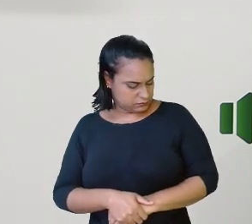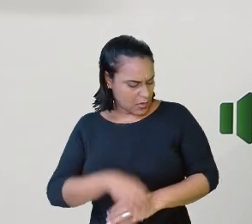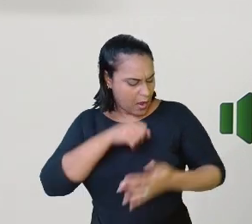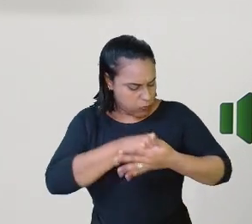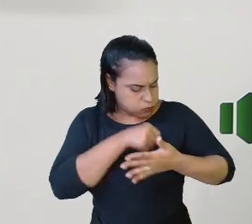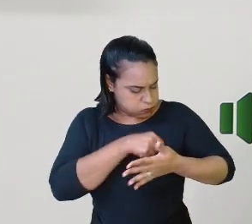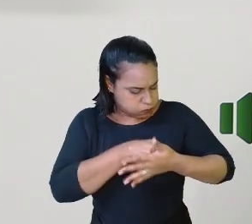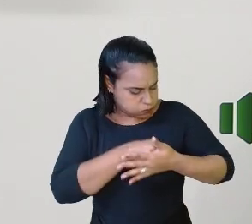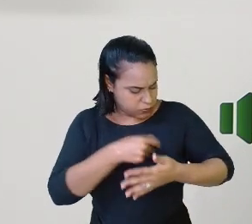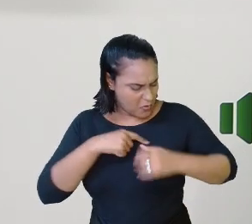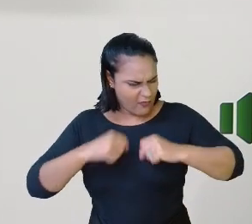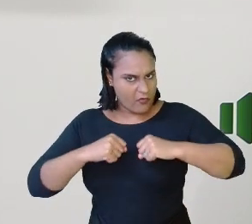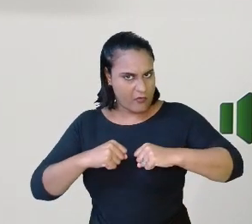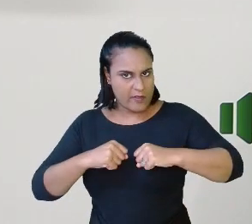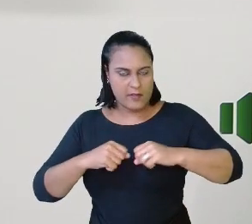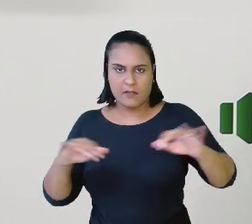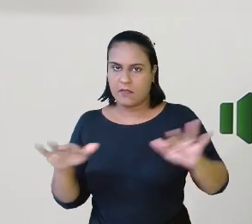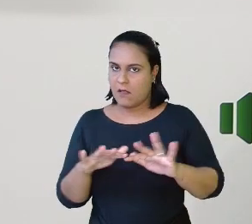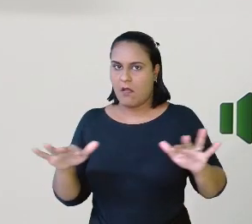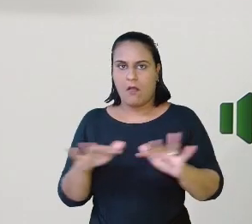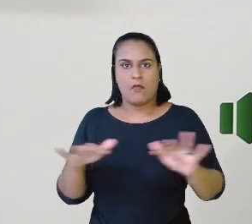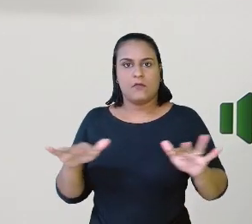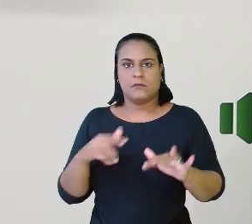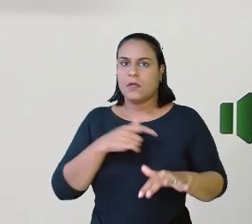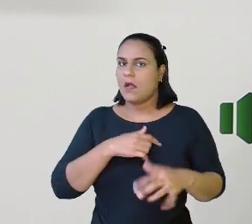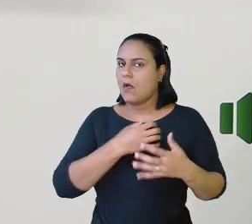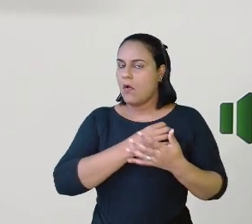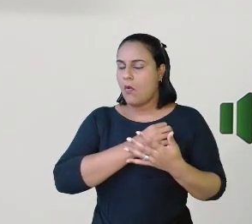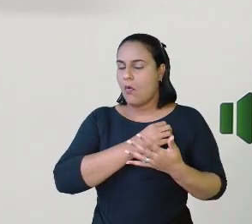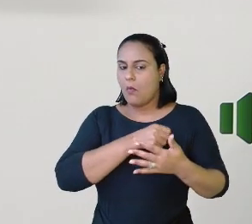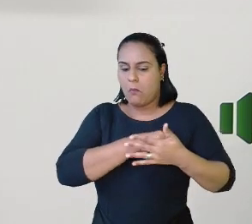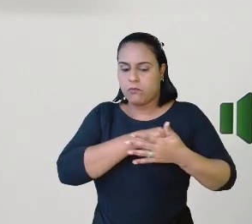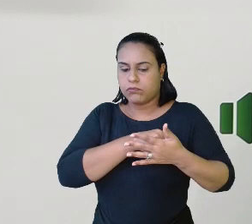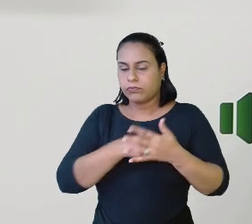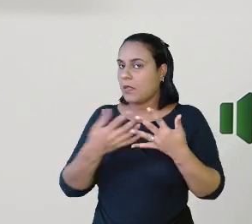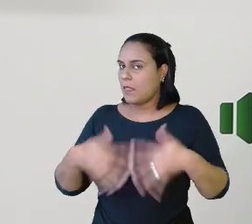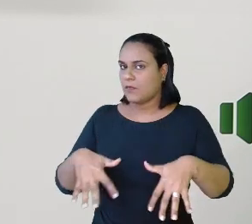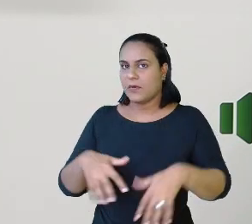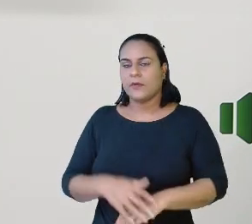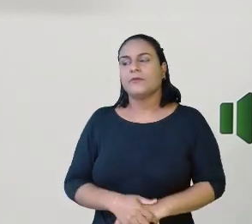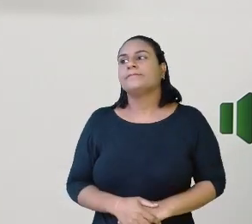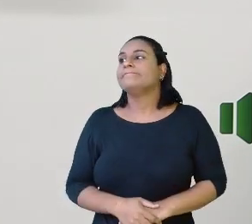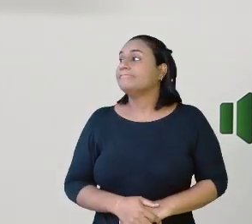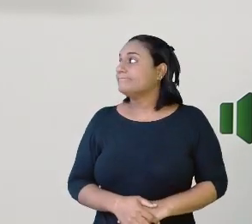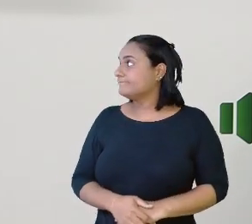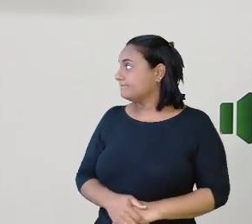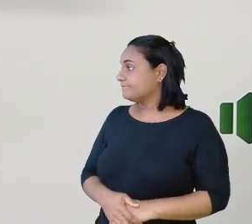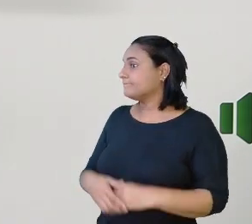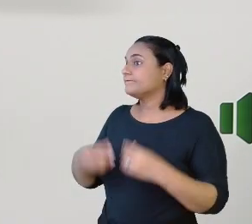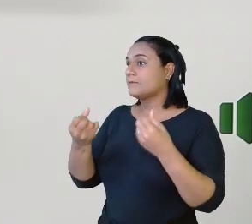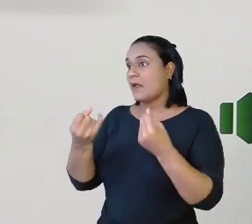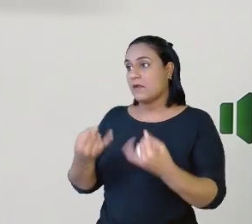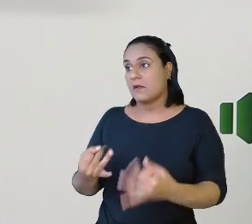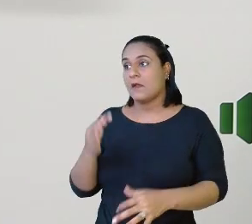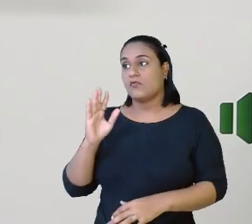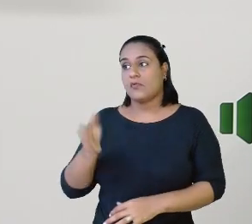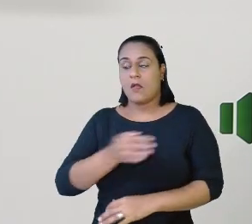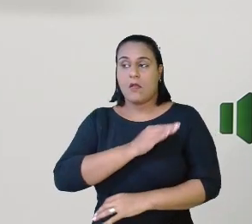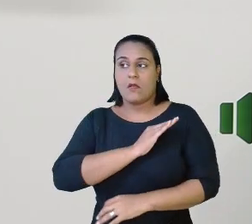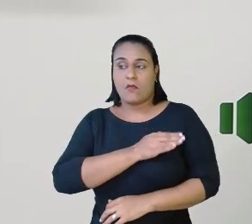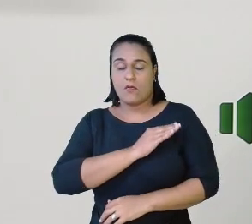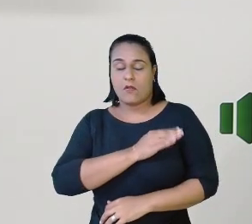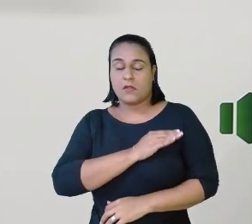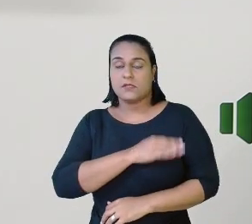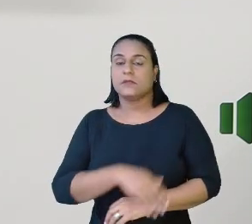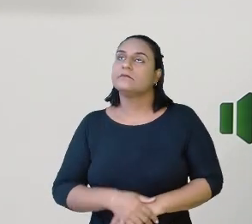vou correr agora. Não, isso é involuntário. E claro, já falei o exemplo, né? Coração. Então,